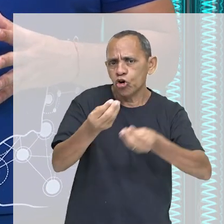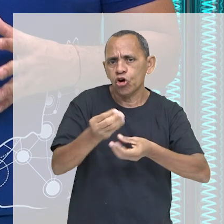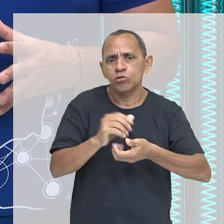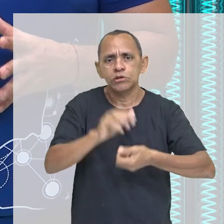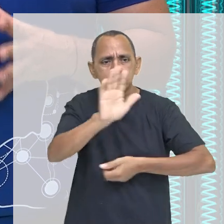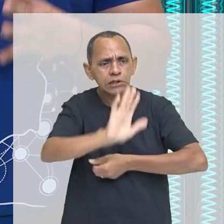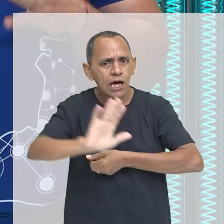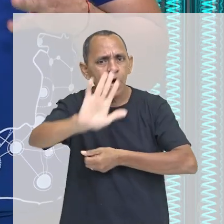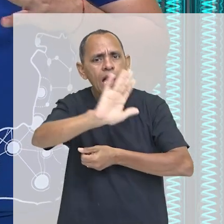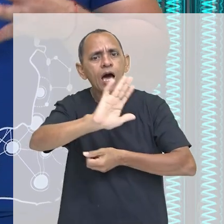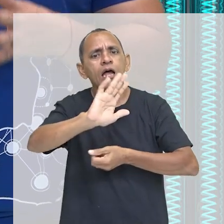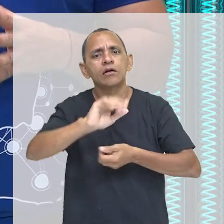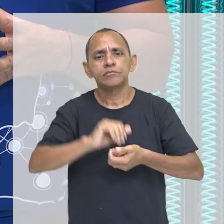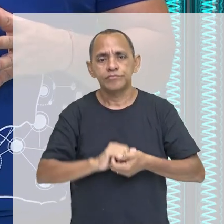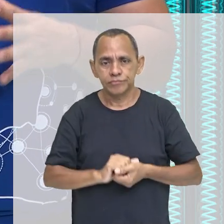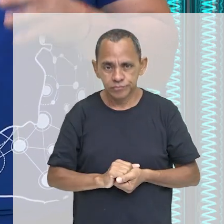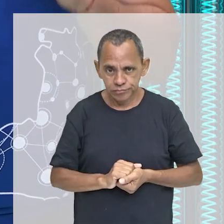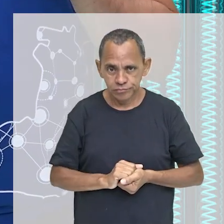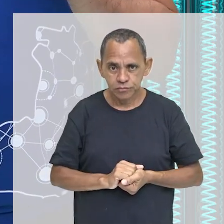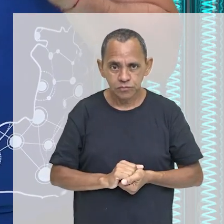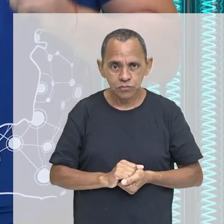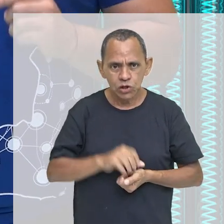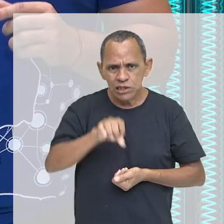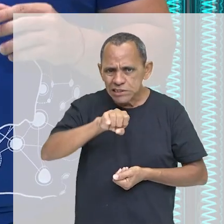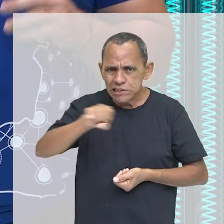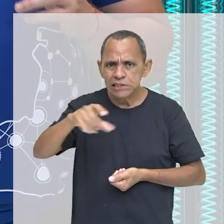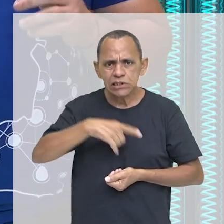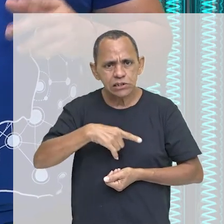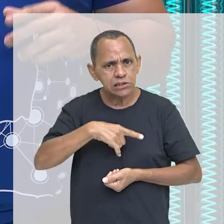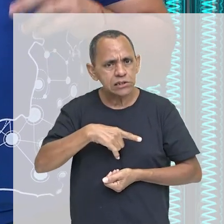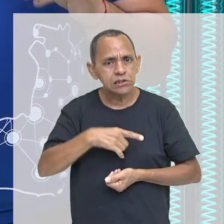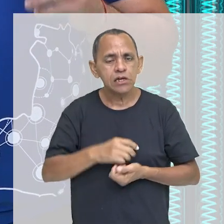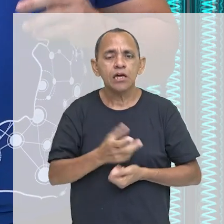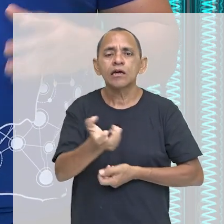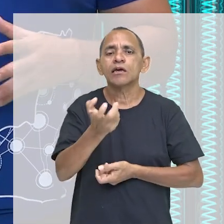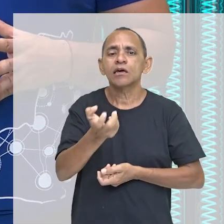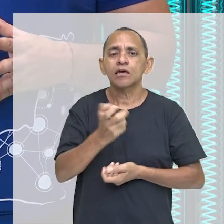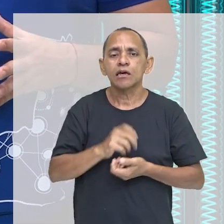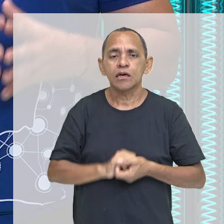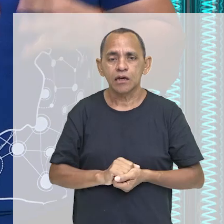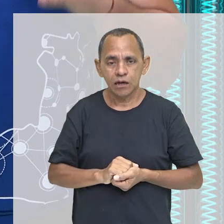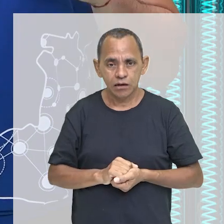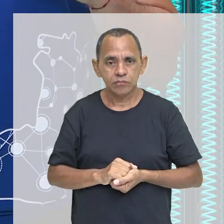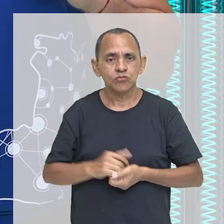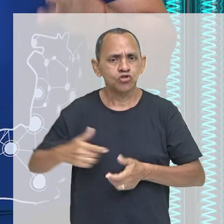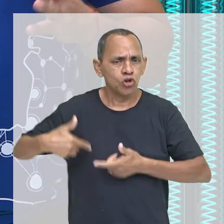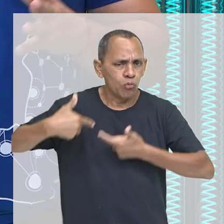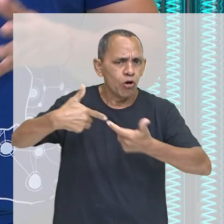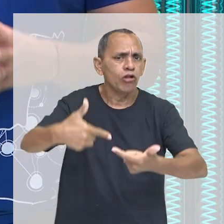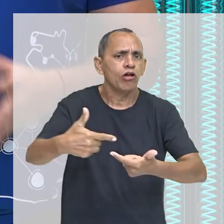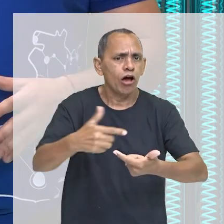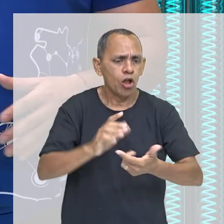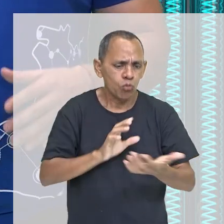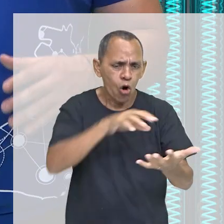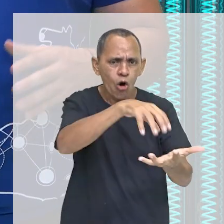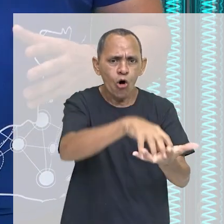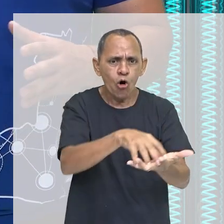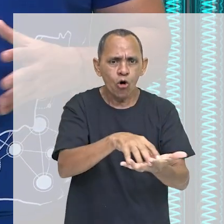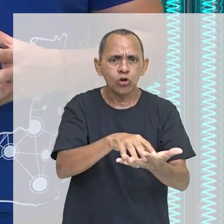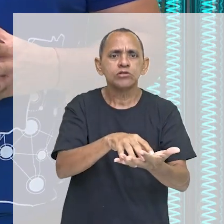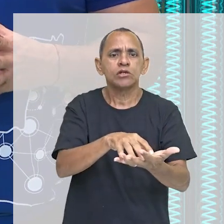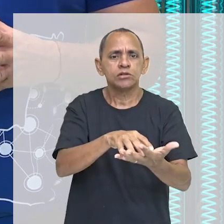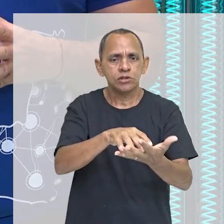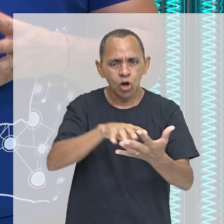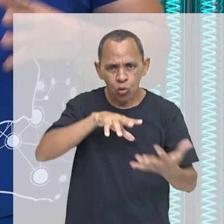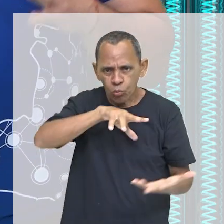multinational corporations and government positions. Se você quer arrumar um emprego numa multinacional, uma posição governamental, vocês têm